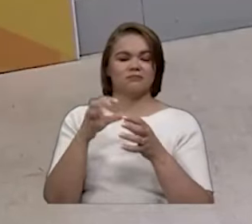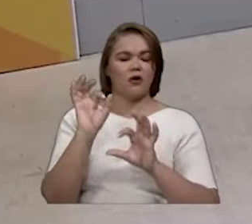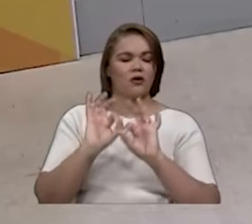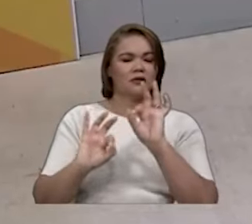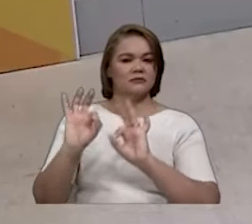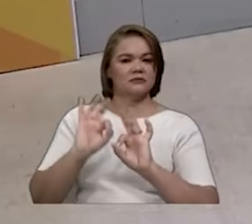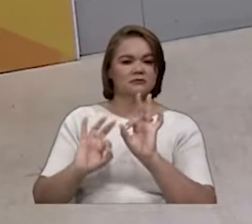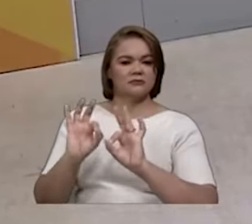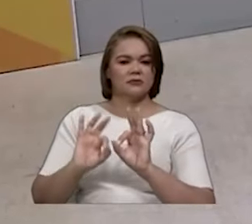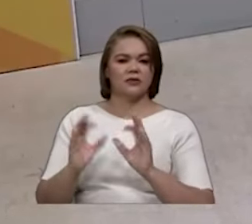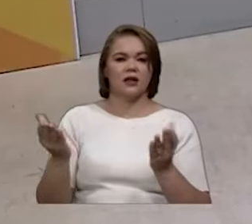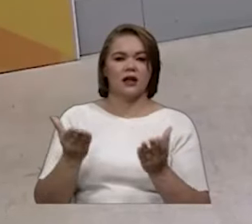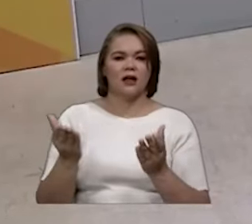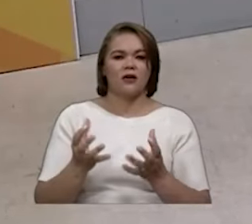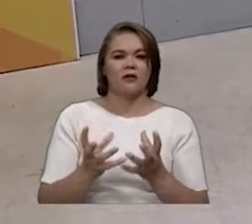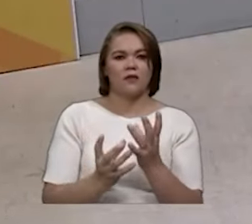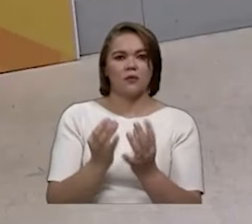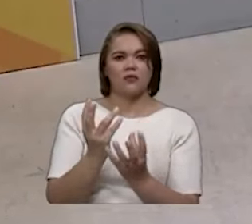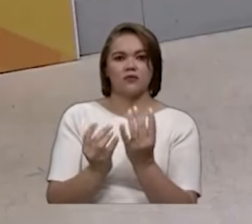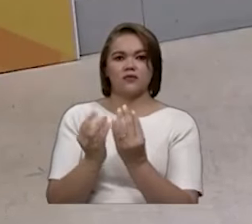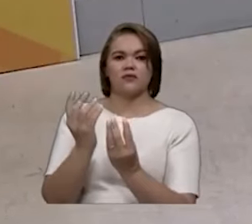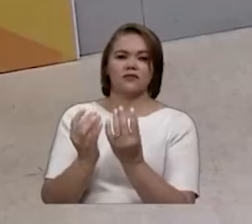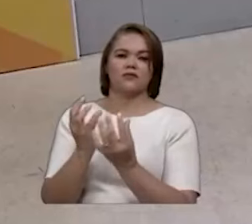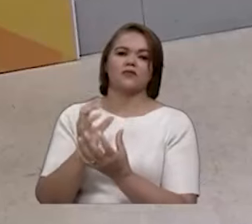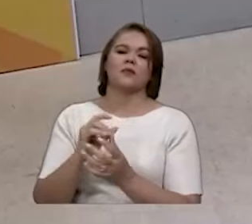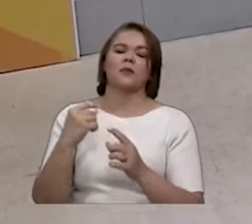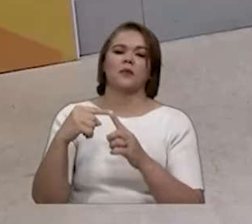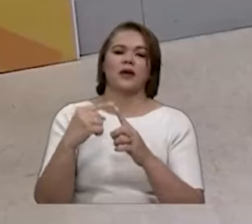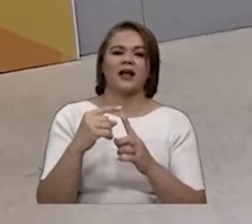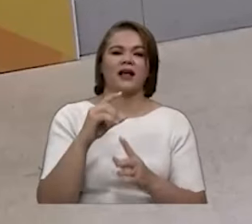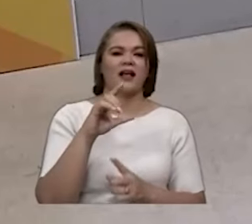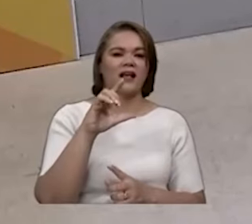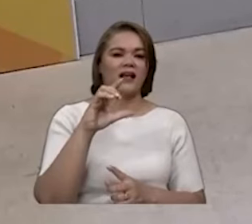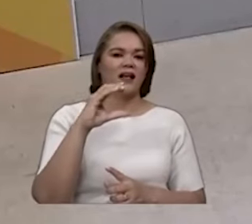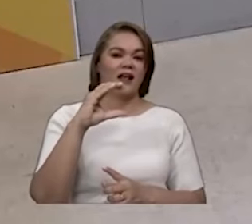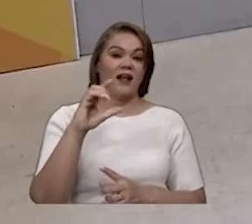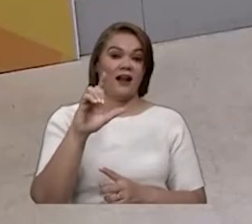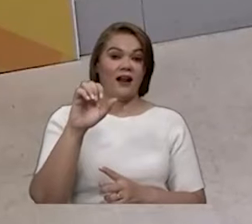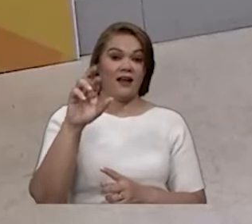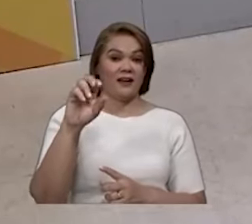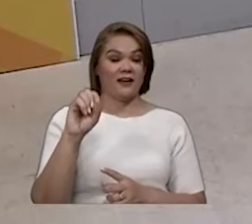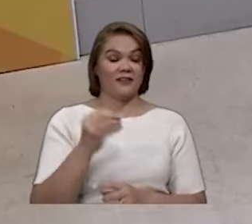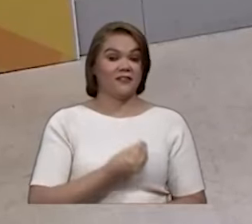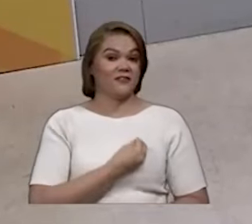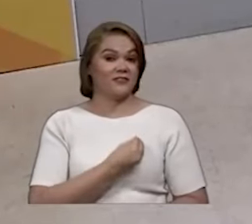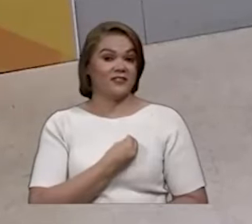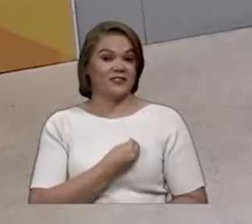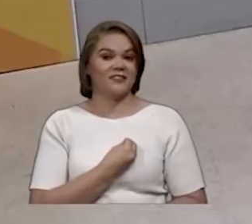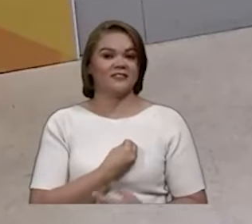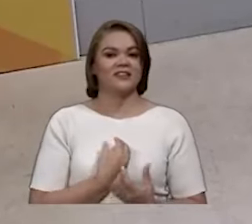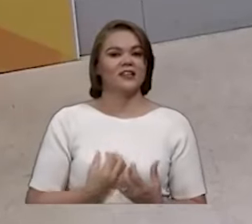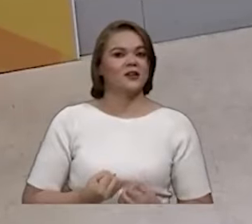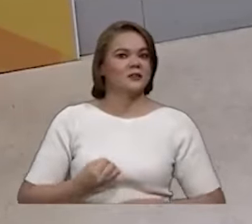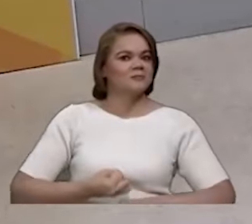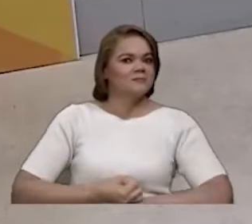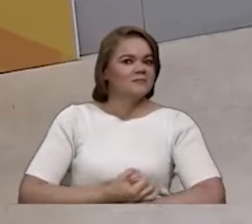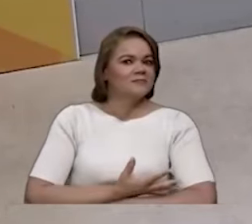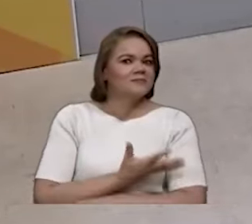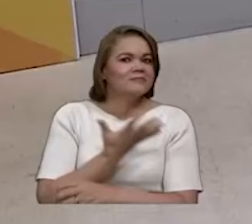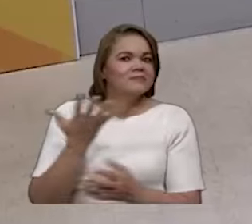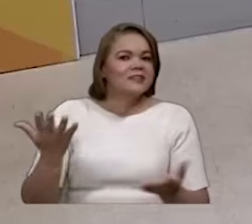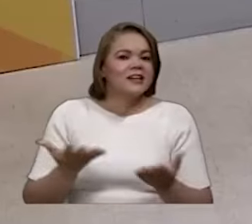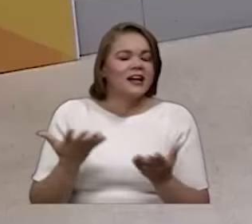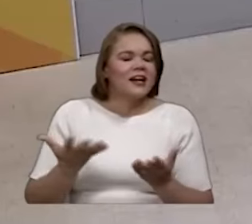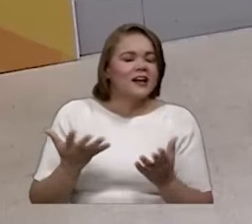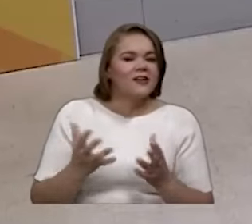prontinho. E agora vamos ligar a sorteadora, né? Porque a Clarinha tá lá. A gente vai ligar a emoção. Que é isso,